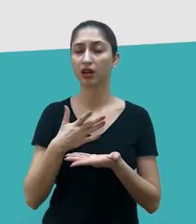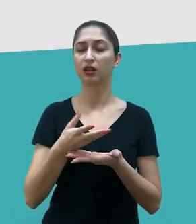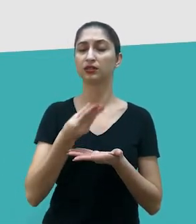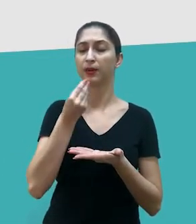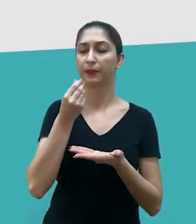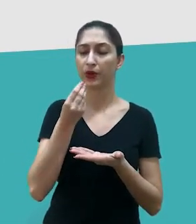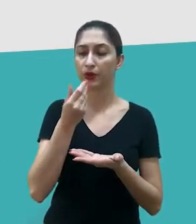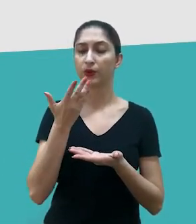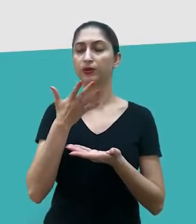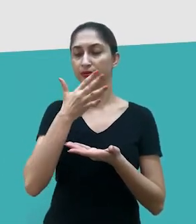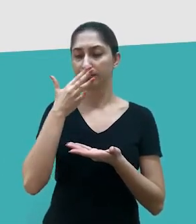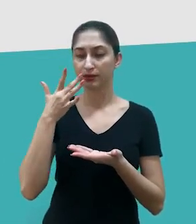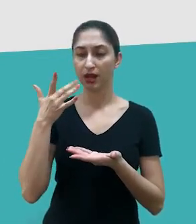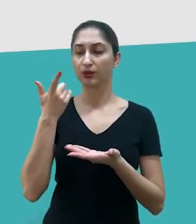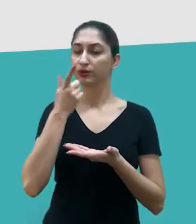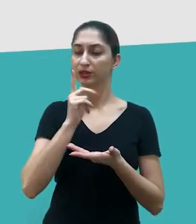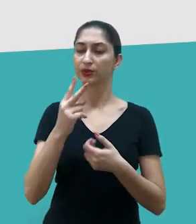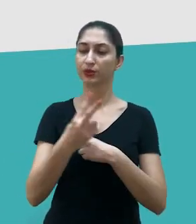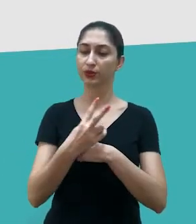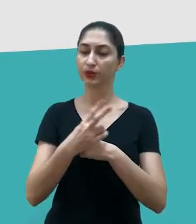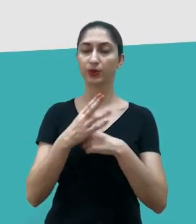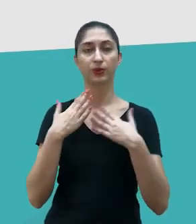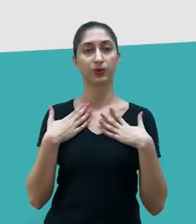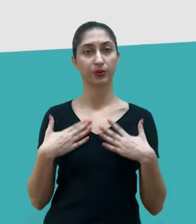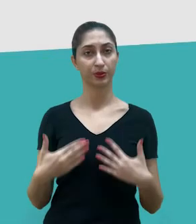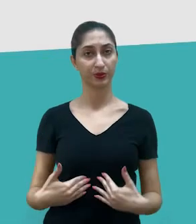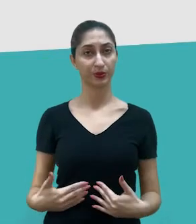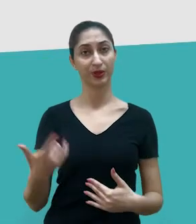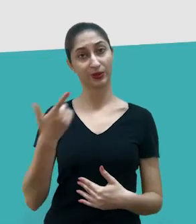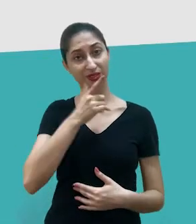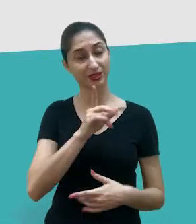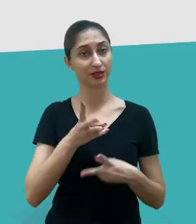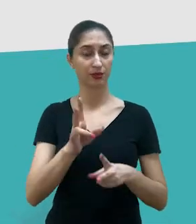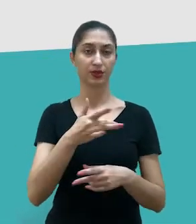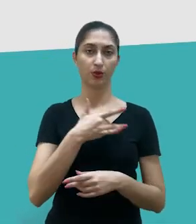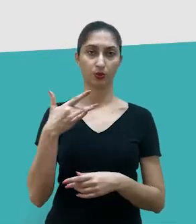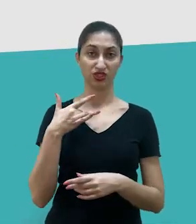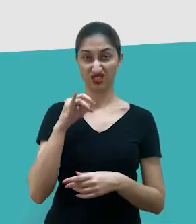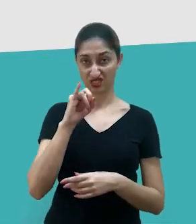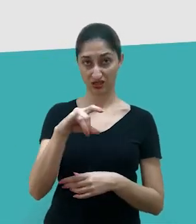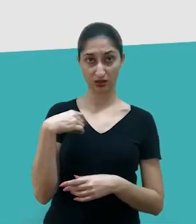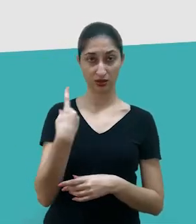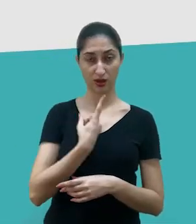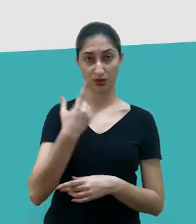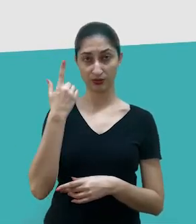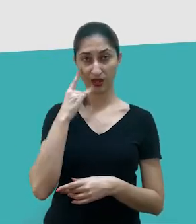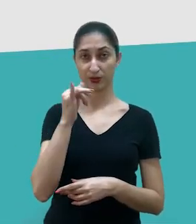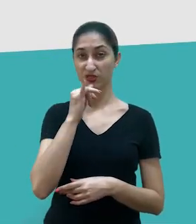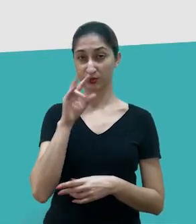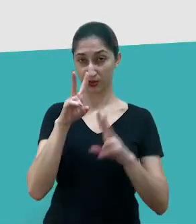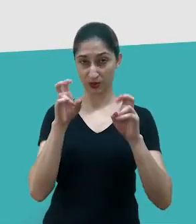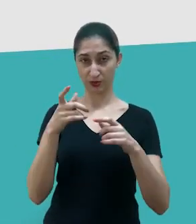e assim preservar o corpo, sobretudo para que tenha sempre saúde. Se a gente pensa sobre as